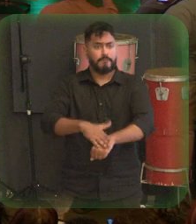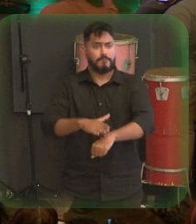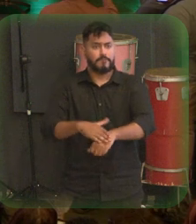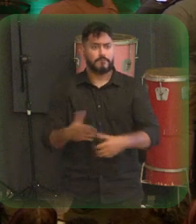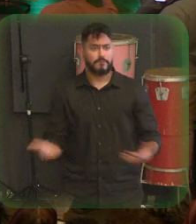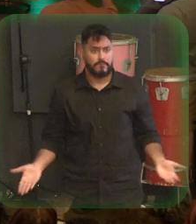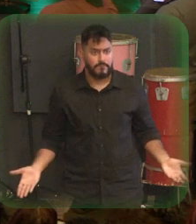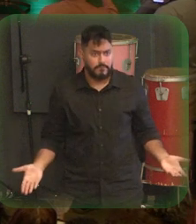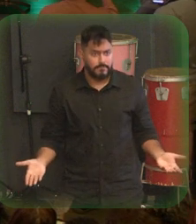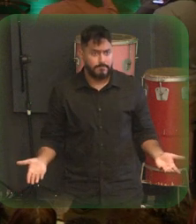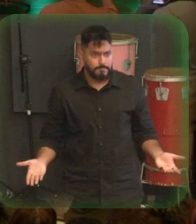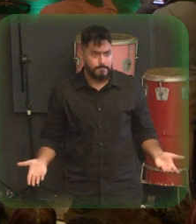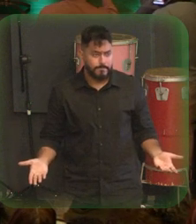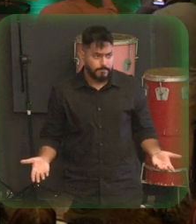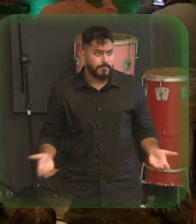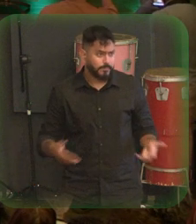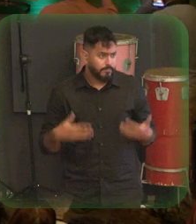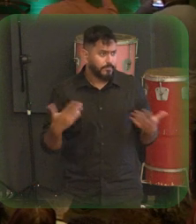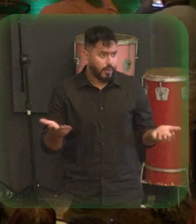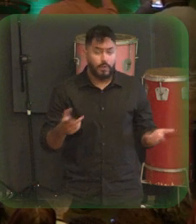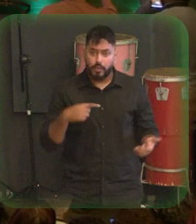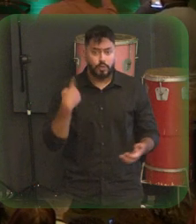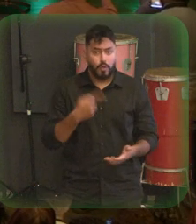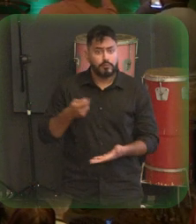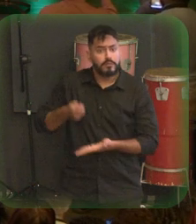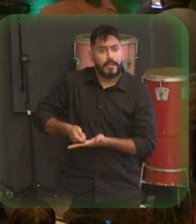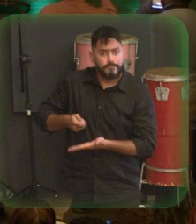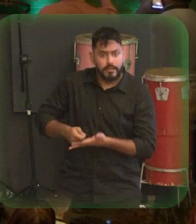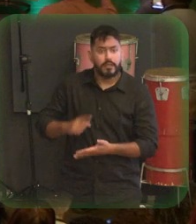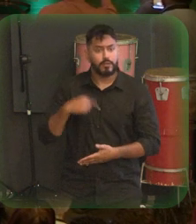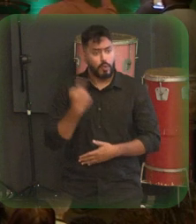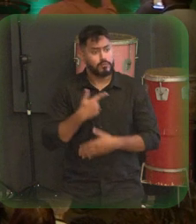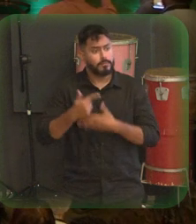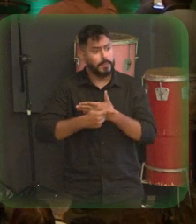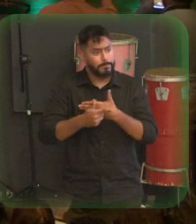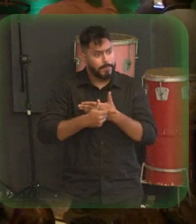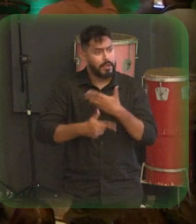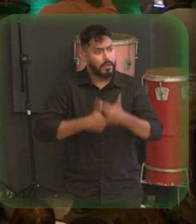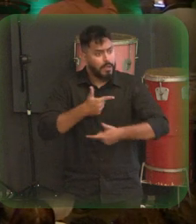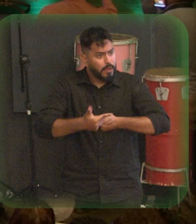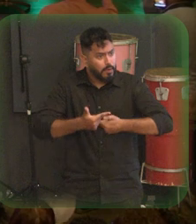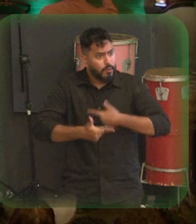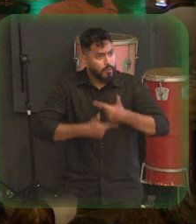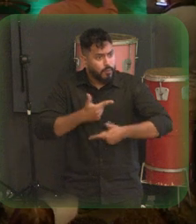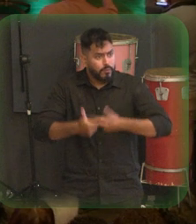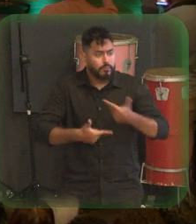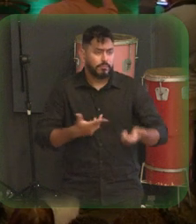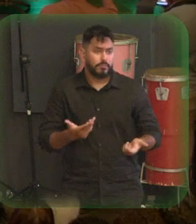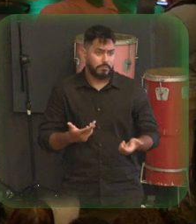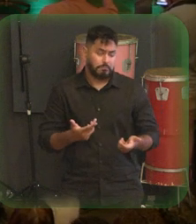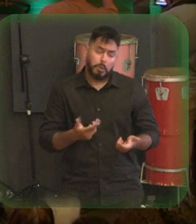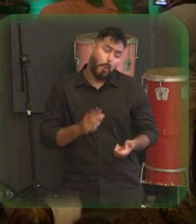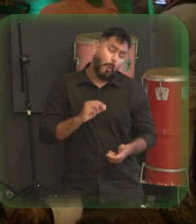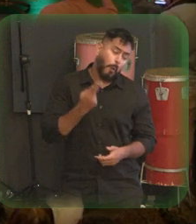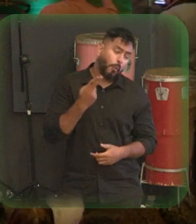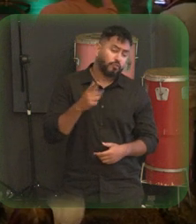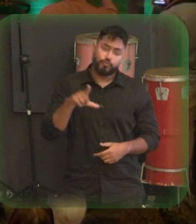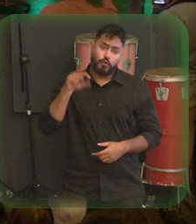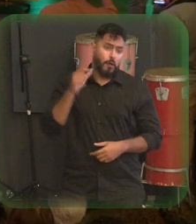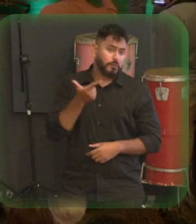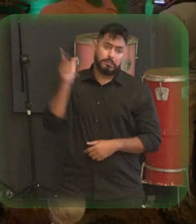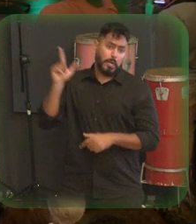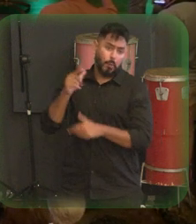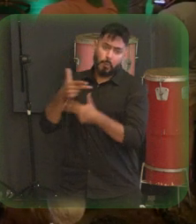que nós estamos fazendo aqui. Ou seja, esse é o nosso dever, esse é o nosso papel. Senão a gente vai fazer outra coisa.